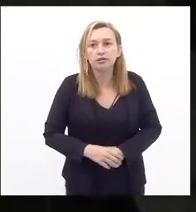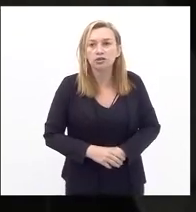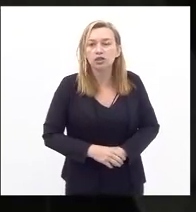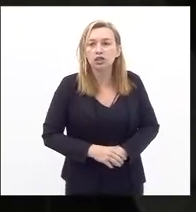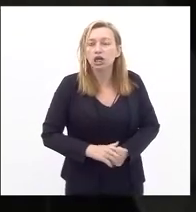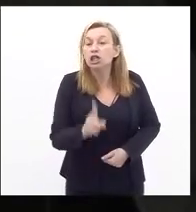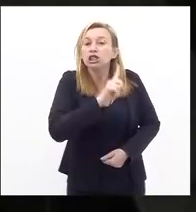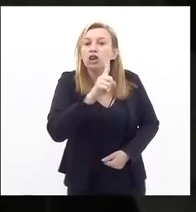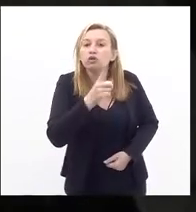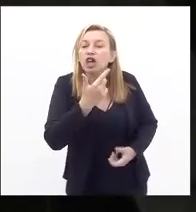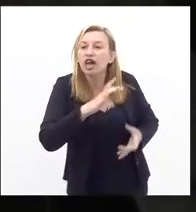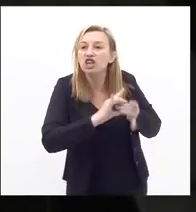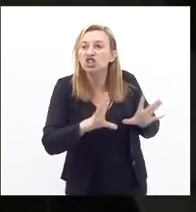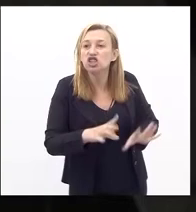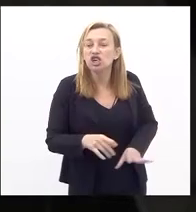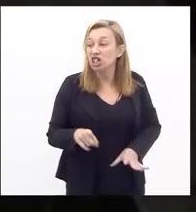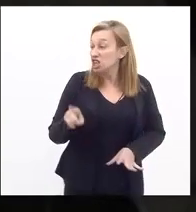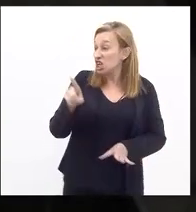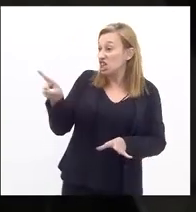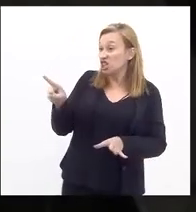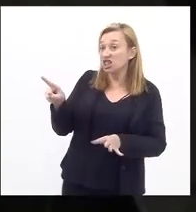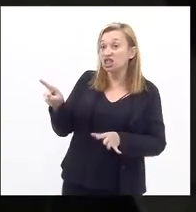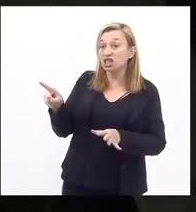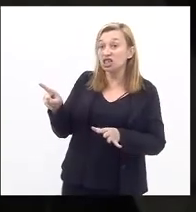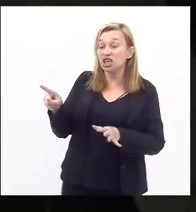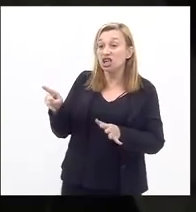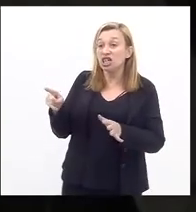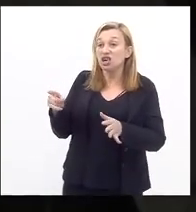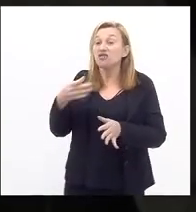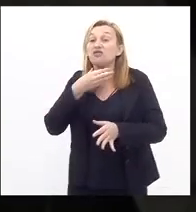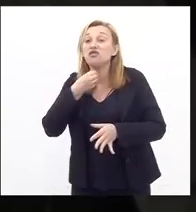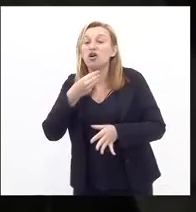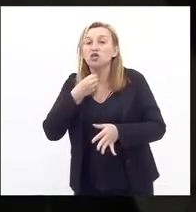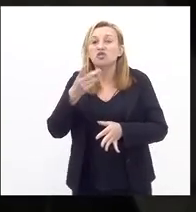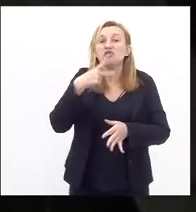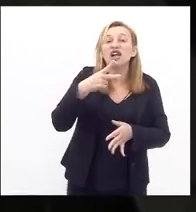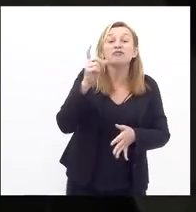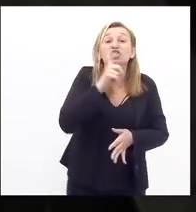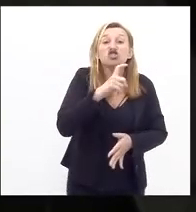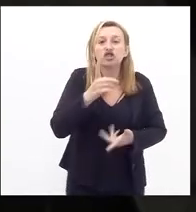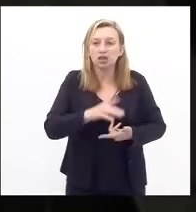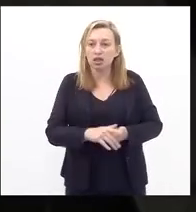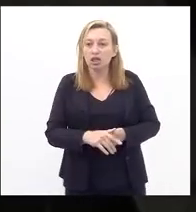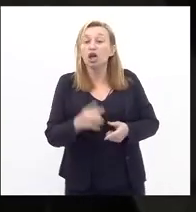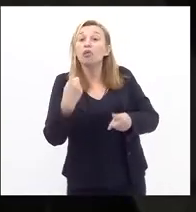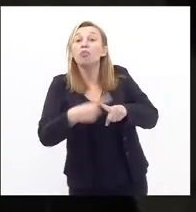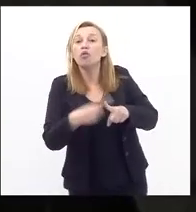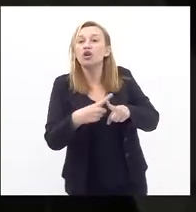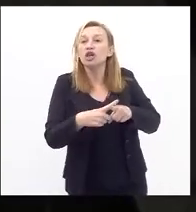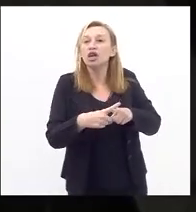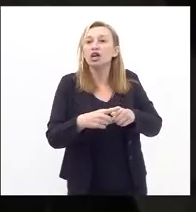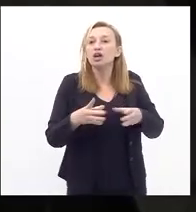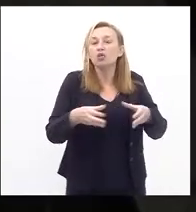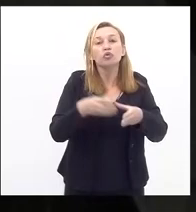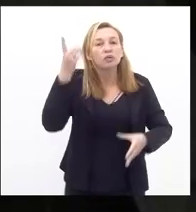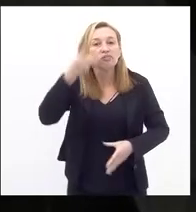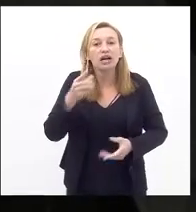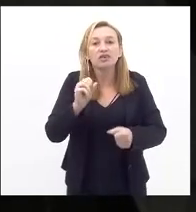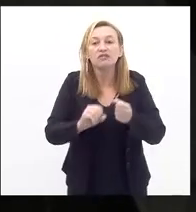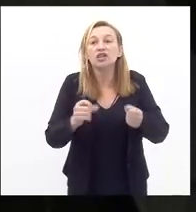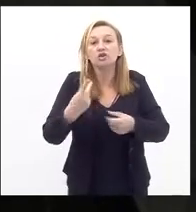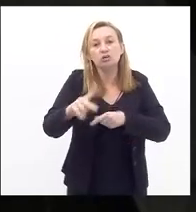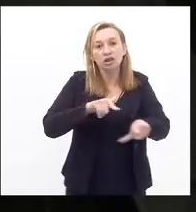não permitam que esta claque diga aquilo que não é verdade porque o pagamento fez a sua parte